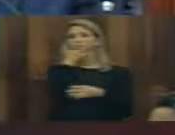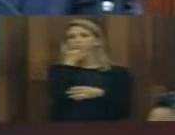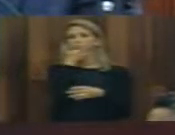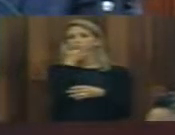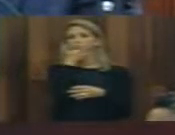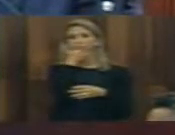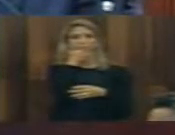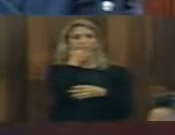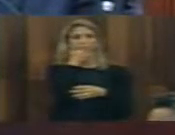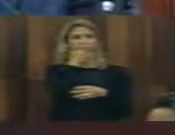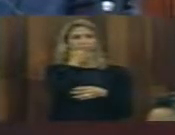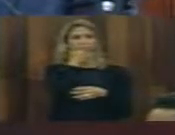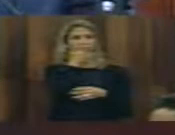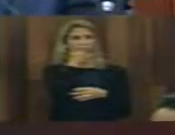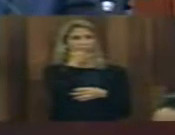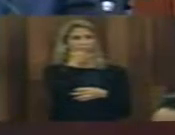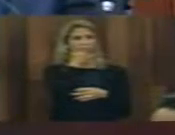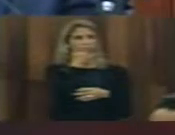O quê? Não entendi.